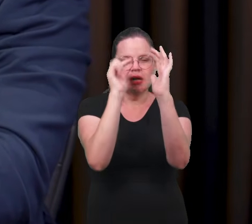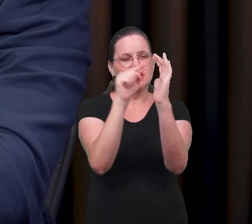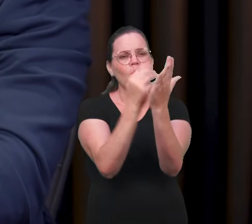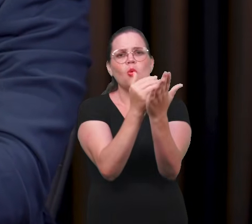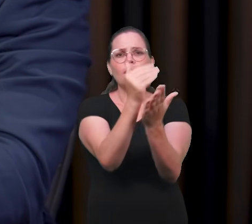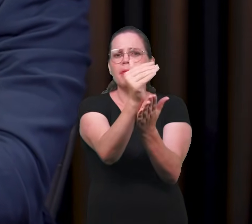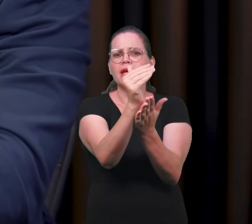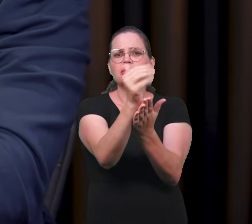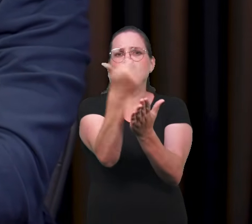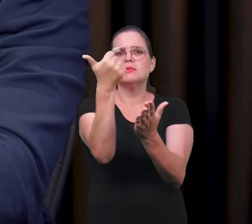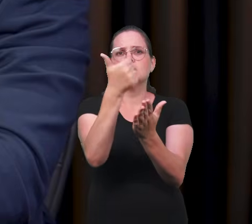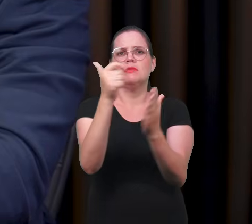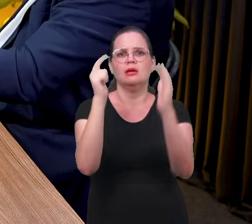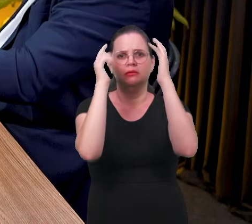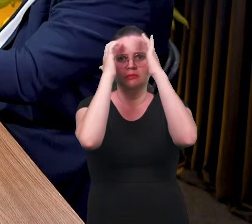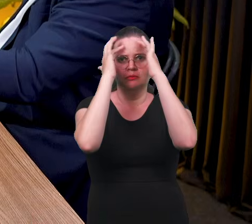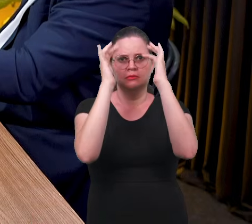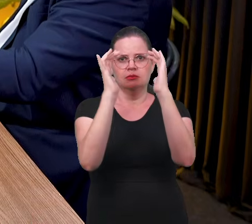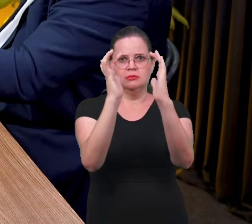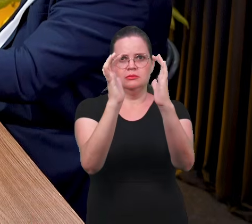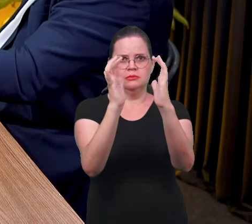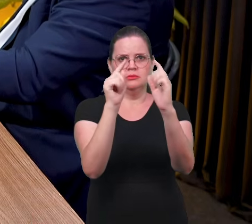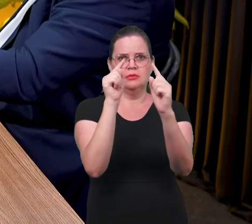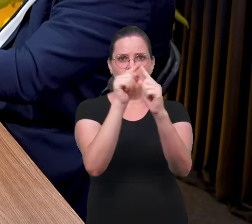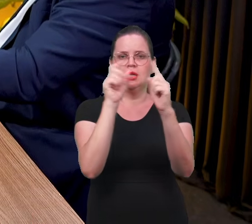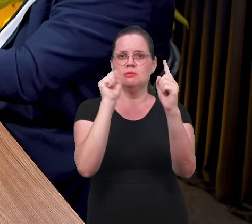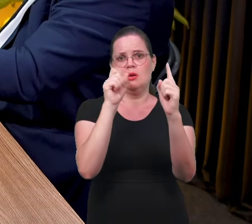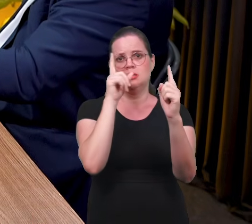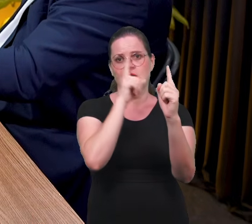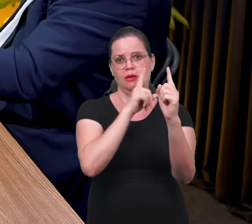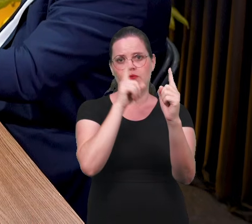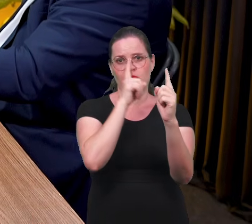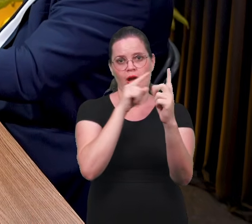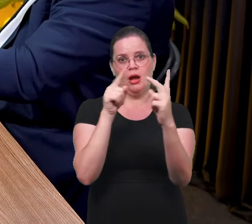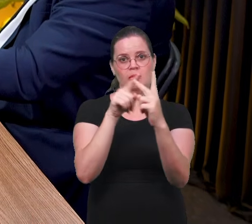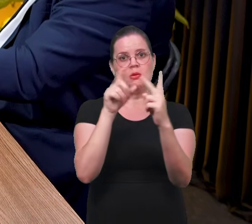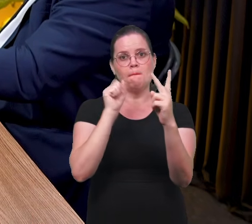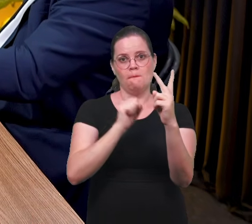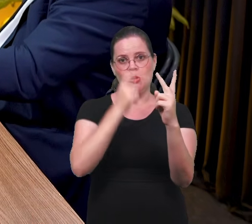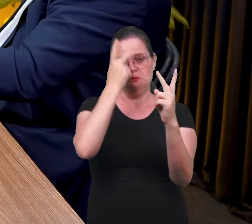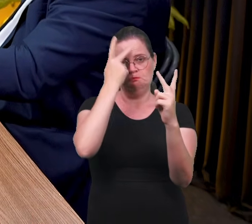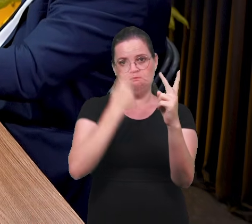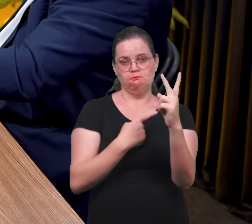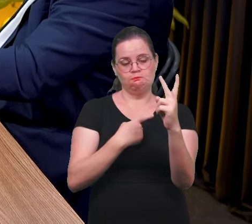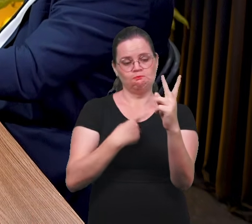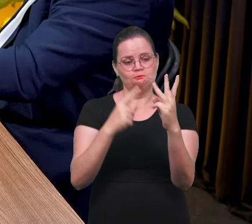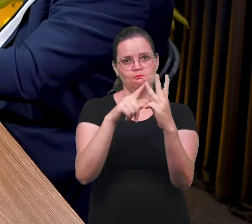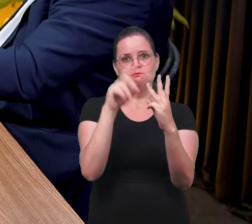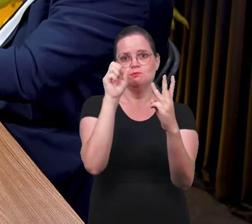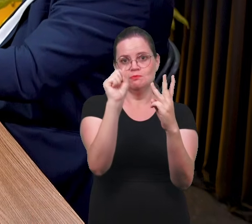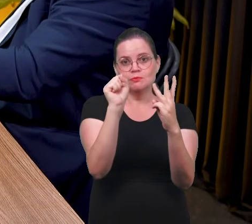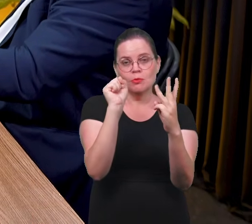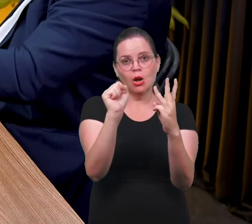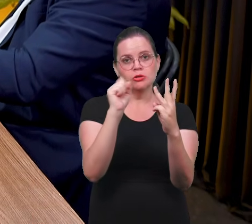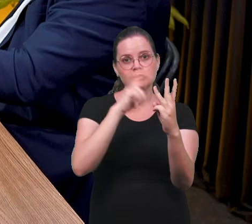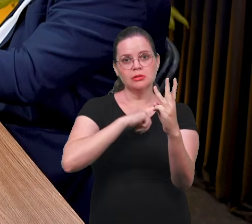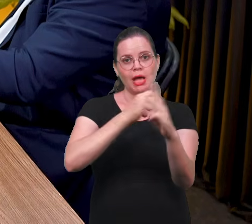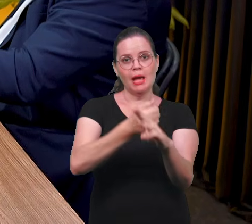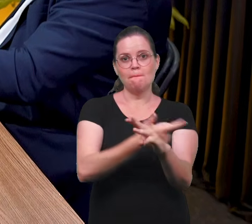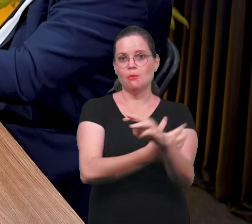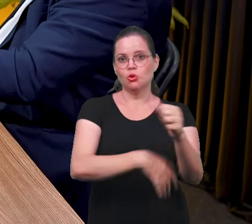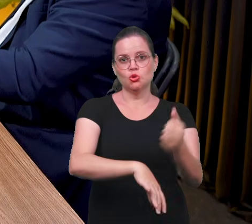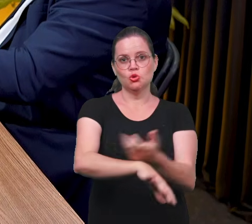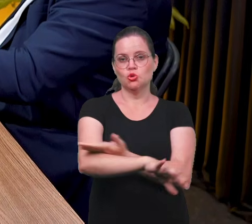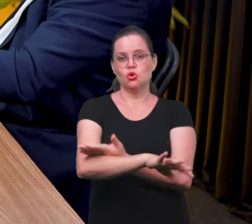coração? Falho, limitado, egoísta, condicionado. A